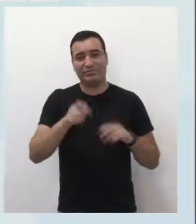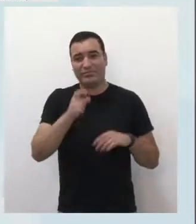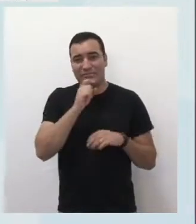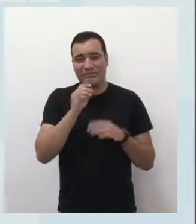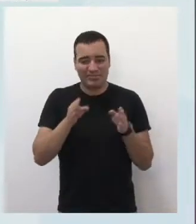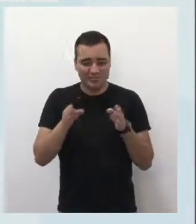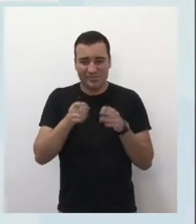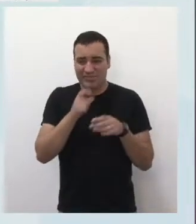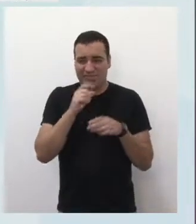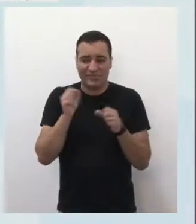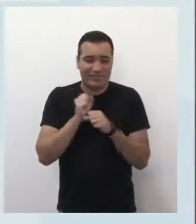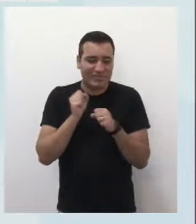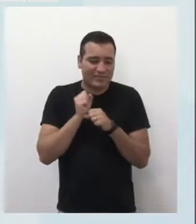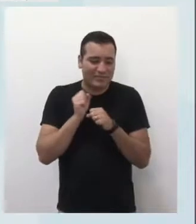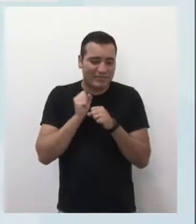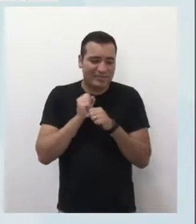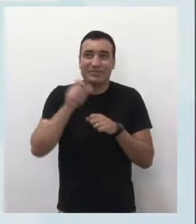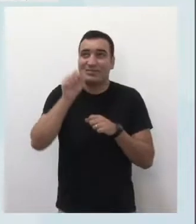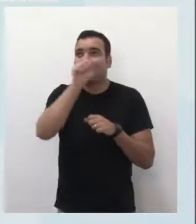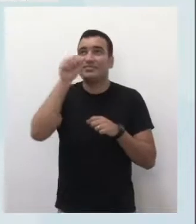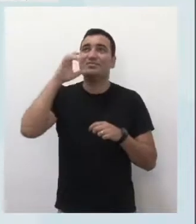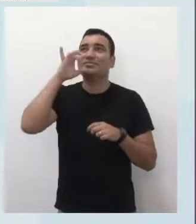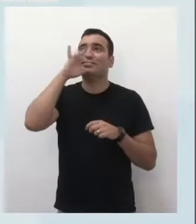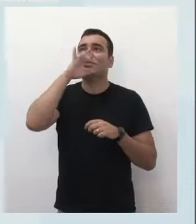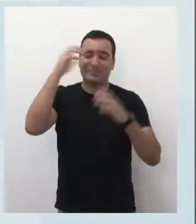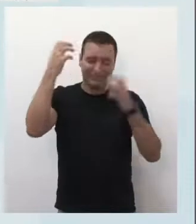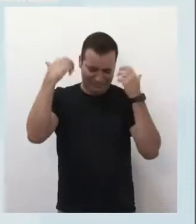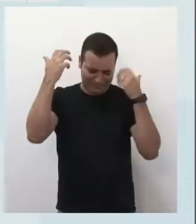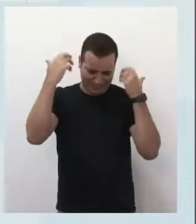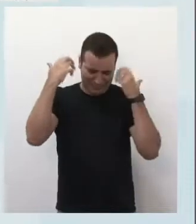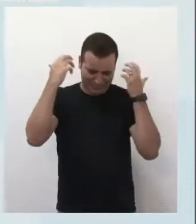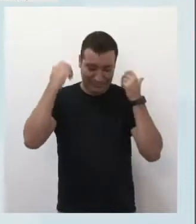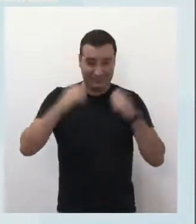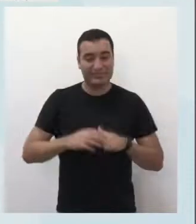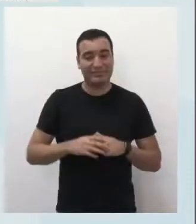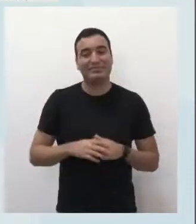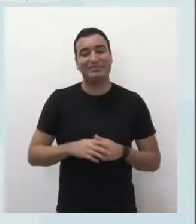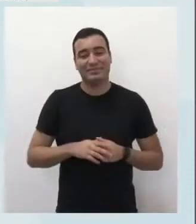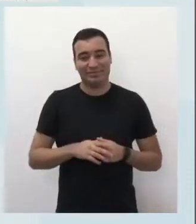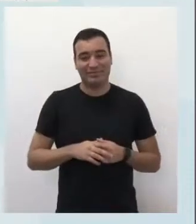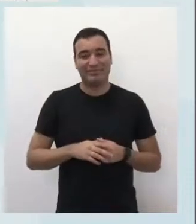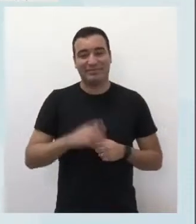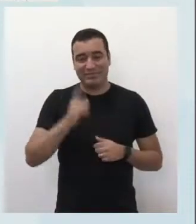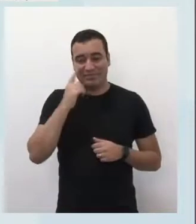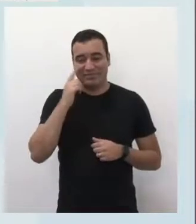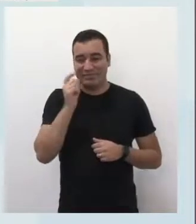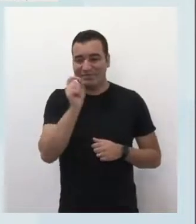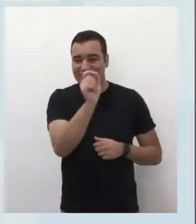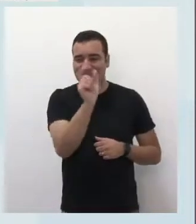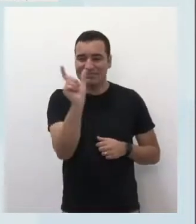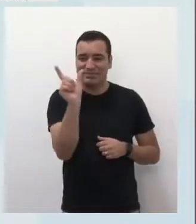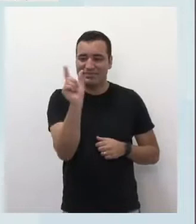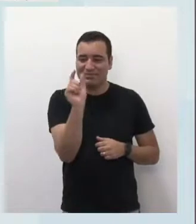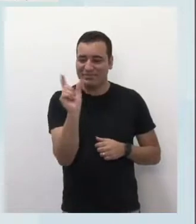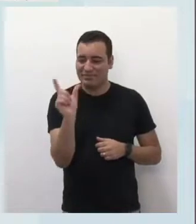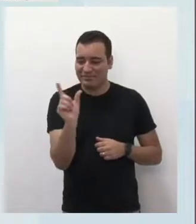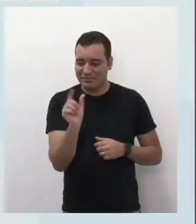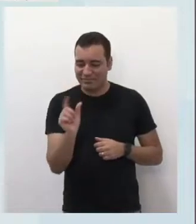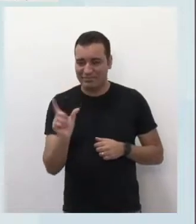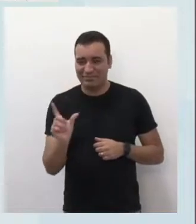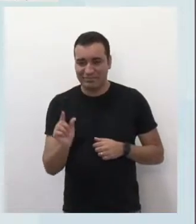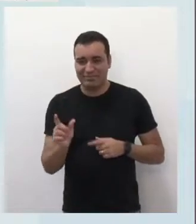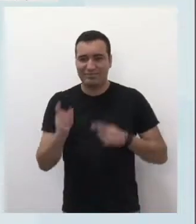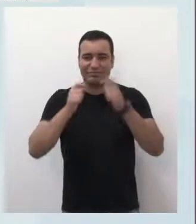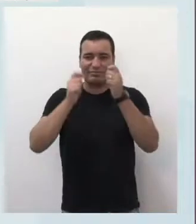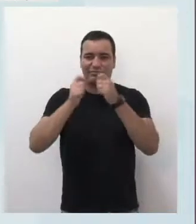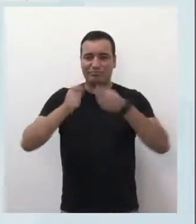muito conforto isso daí, viu, rapaz? Olha, né? Você vê aqui que tem as barrinhas, dá para você perceber quanto que você economiza,